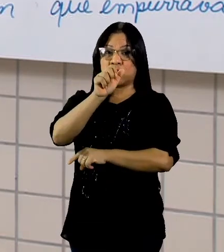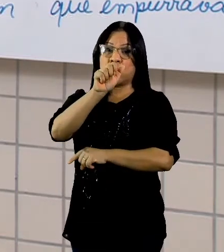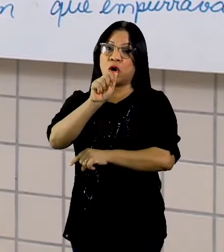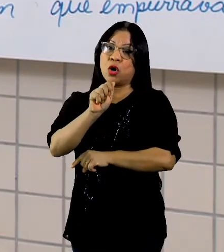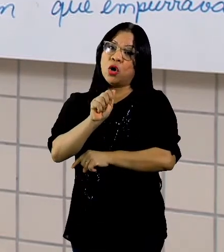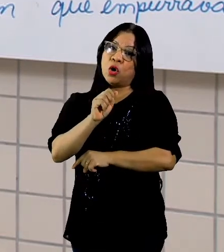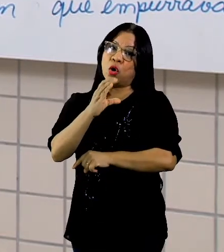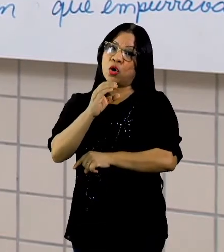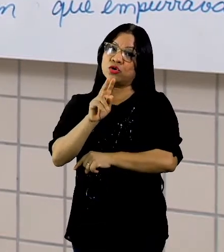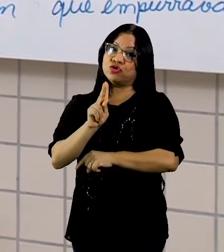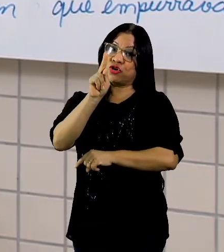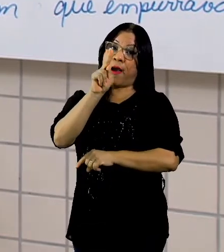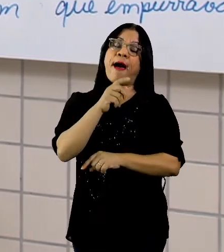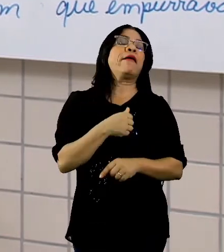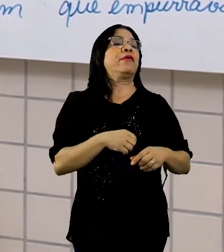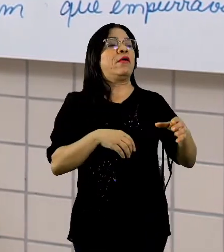Jean.